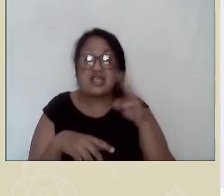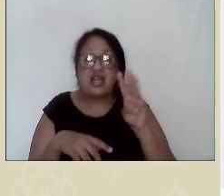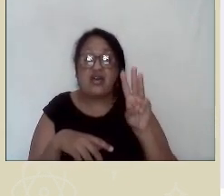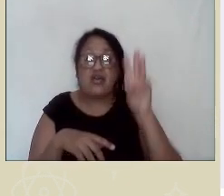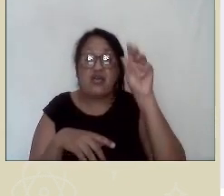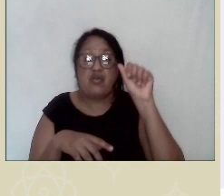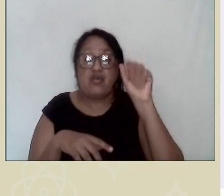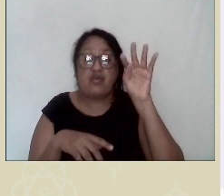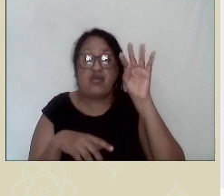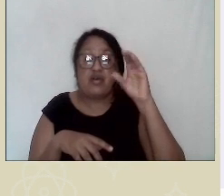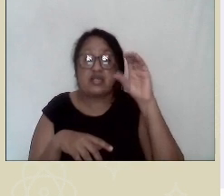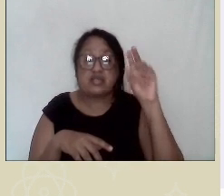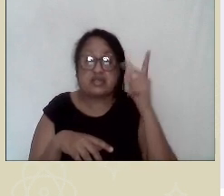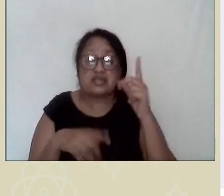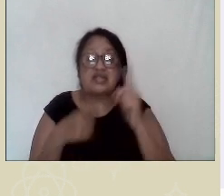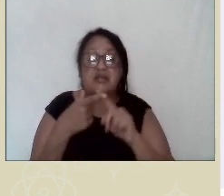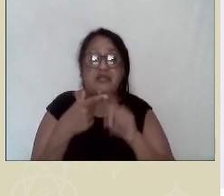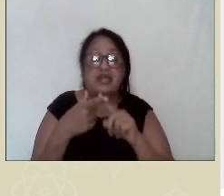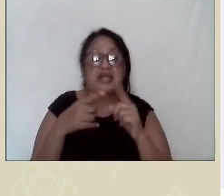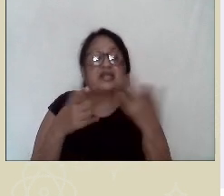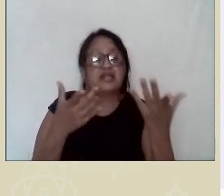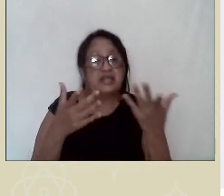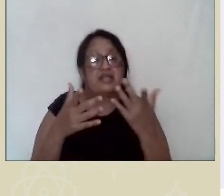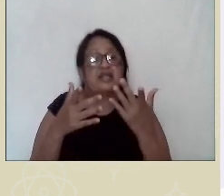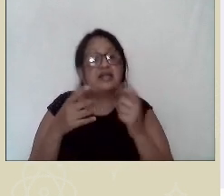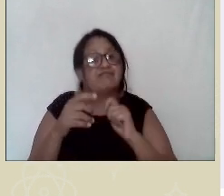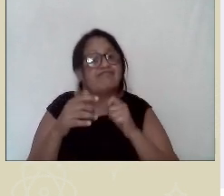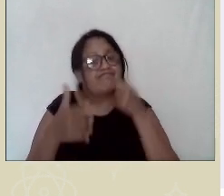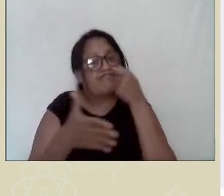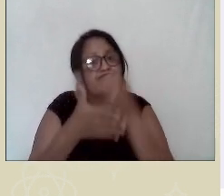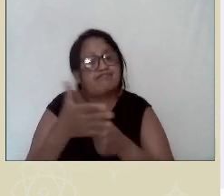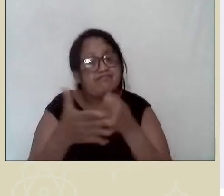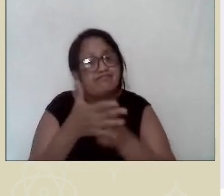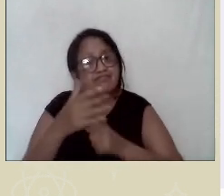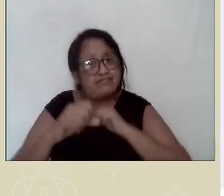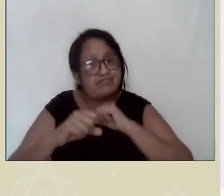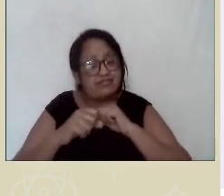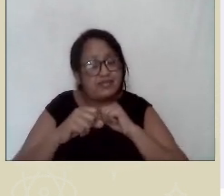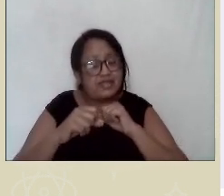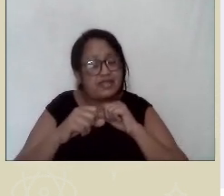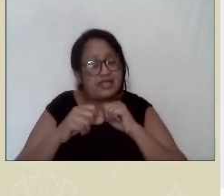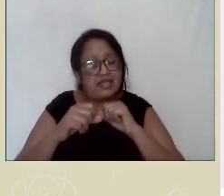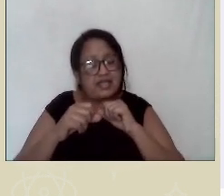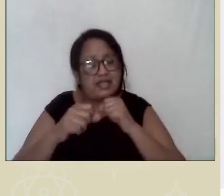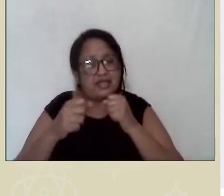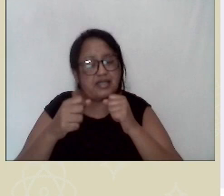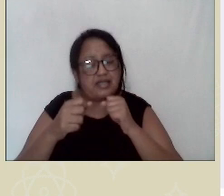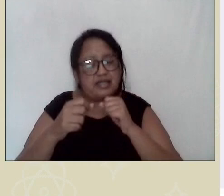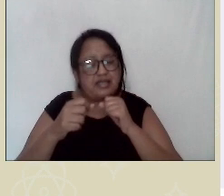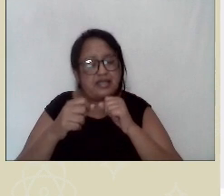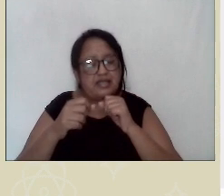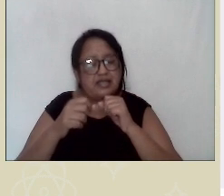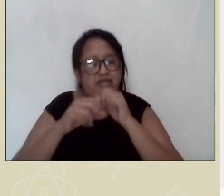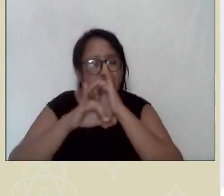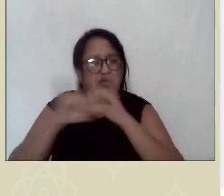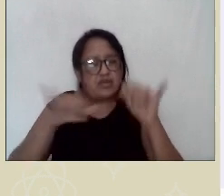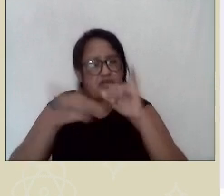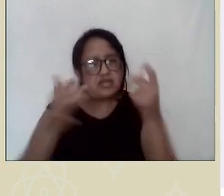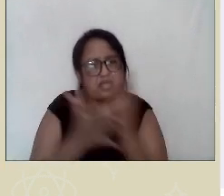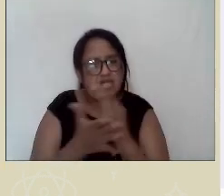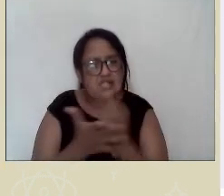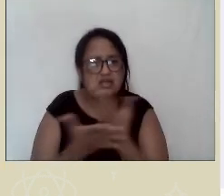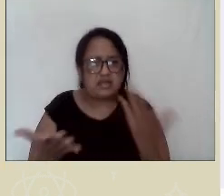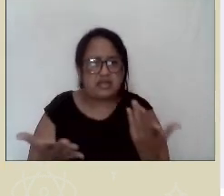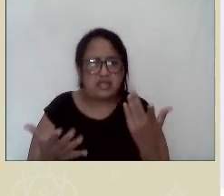combate também essa propagação de conteúdo enganoso os 12 desinformadores são empregados do